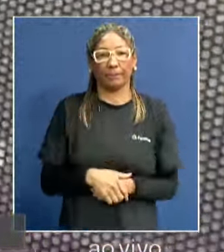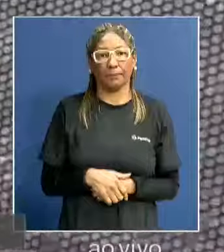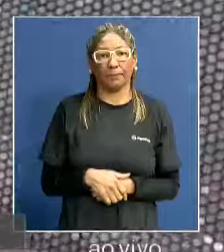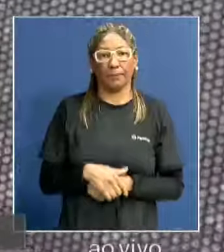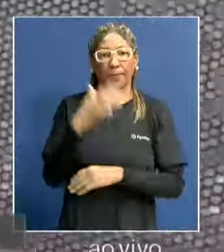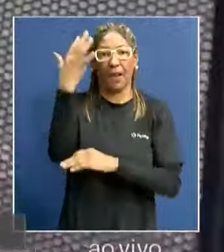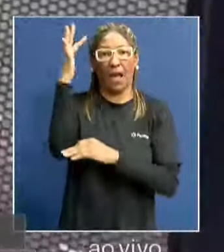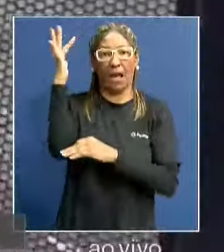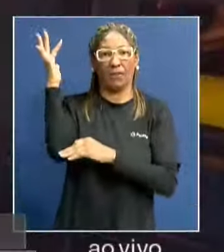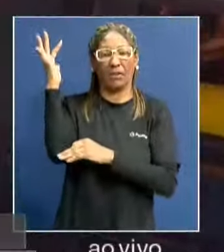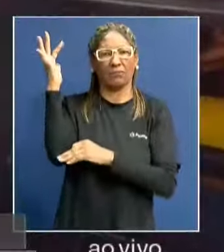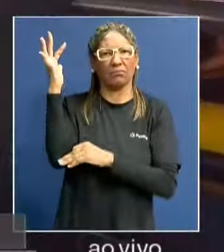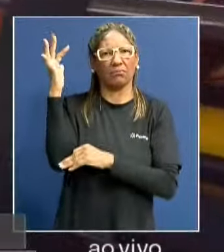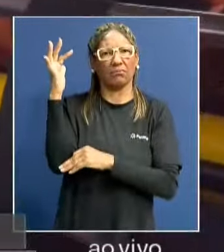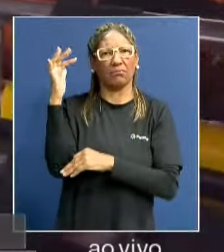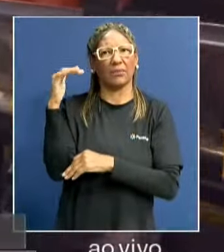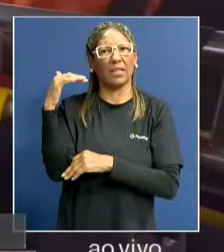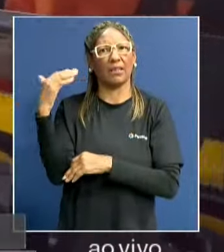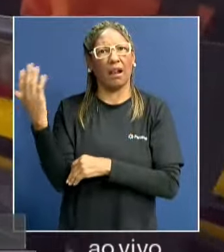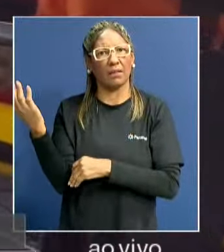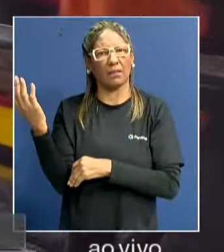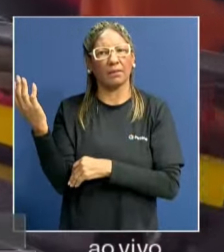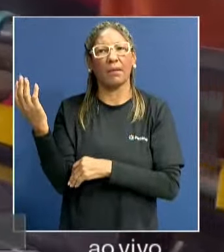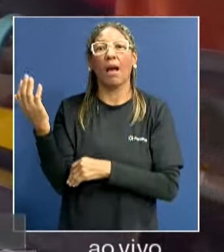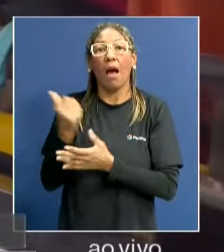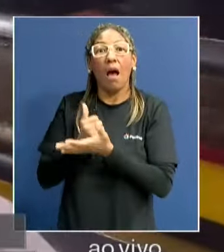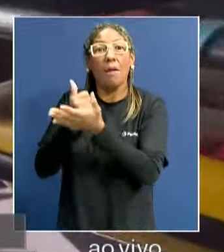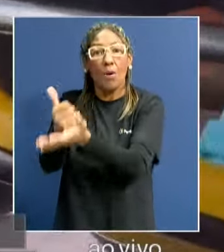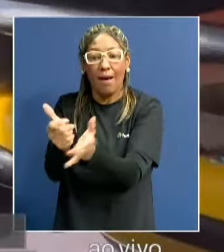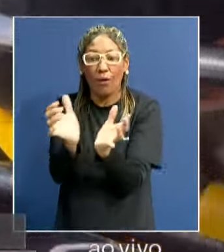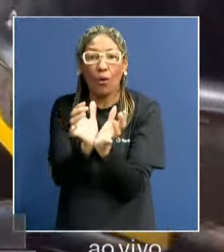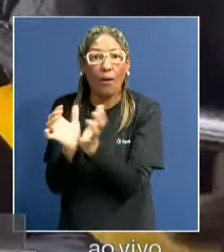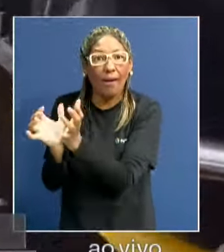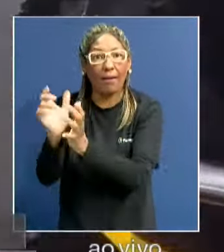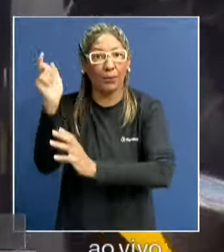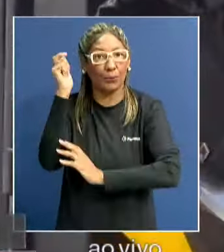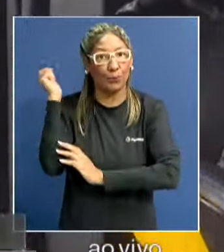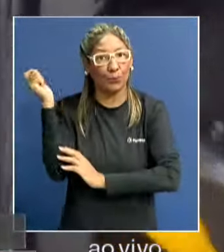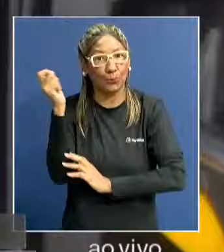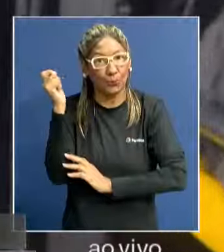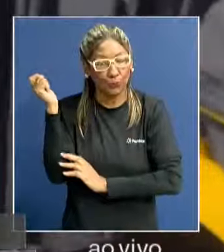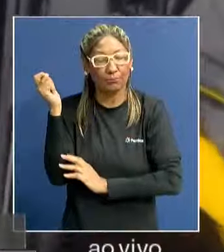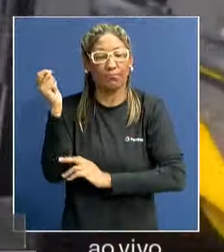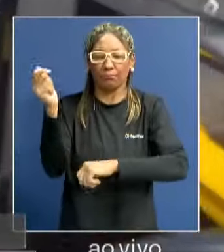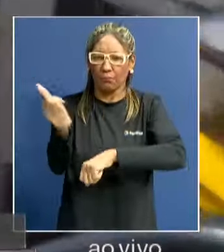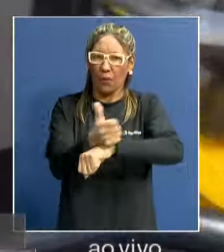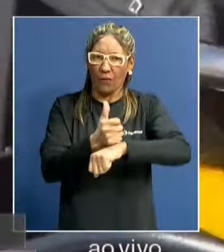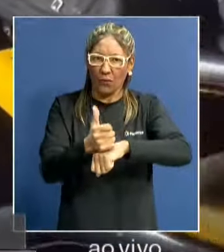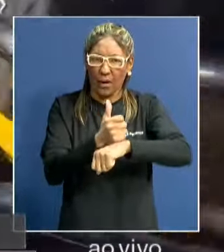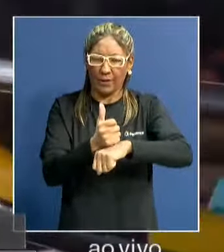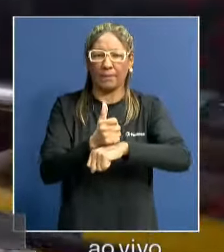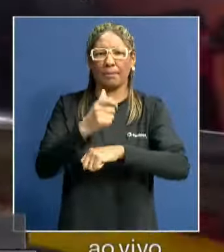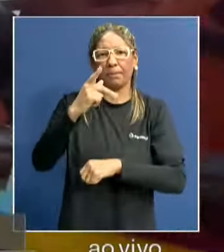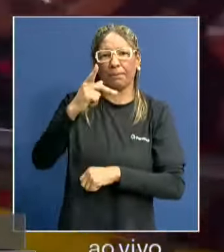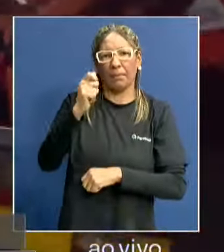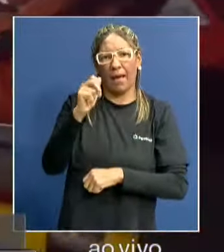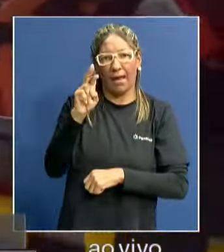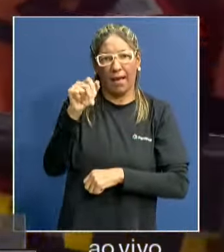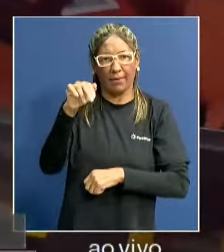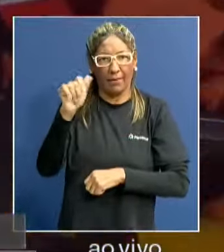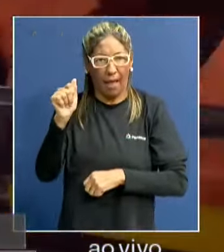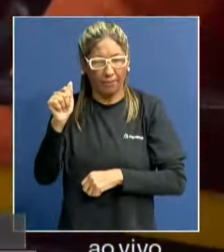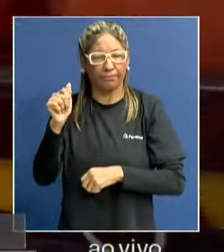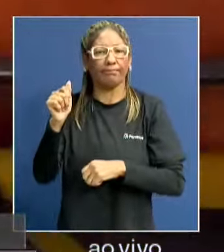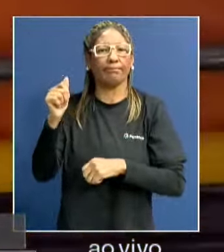Atrás dessa árvore. No intuito de apoiar colegas do Rio Grande do Sul, profissionais do Paraná se deslocaram para as